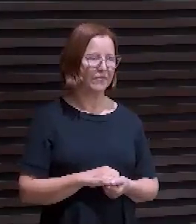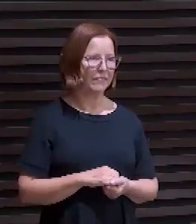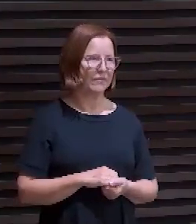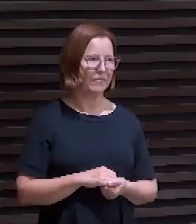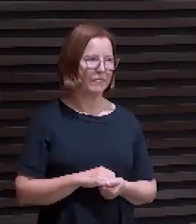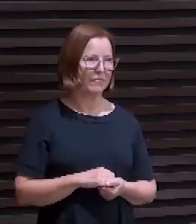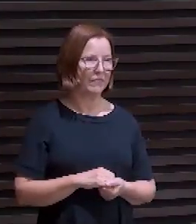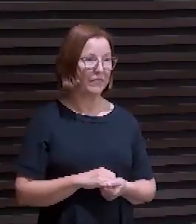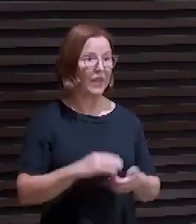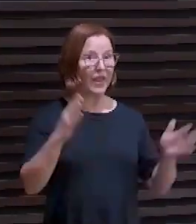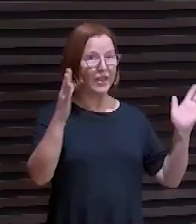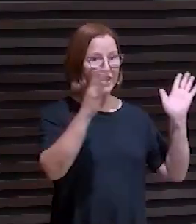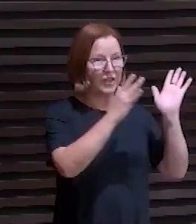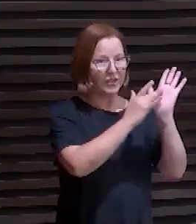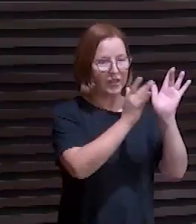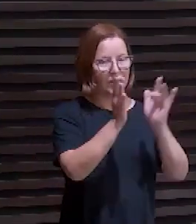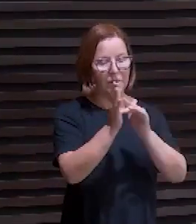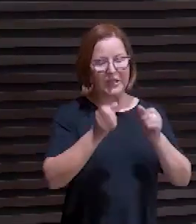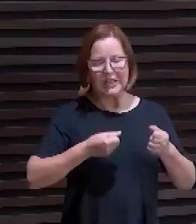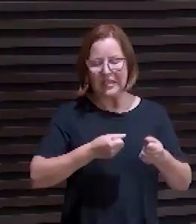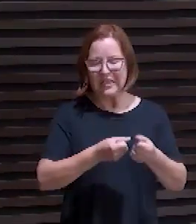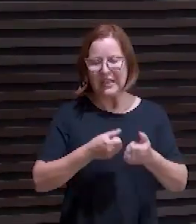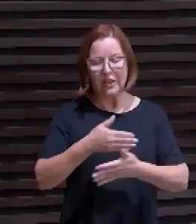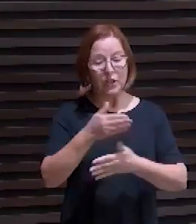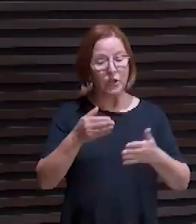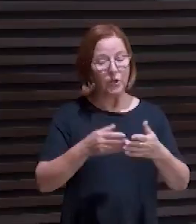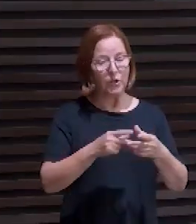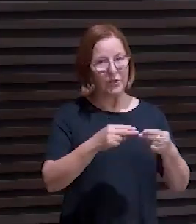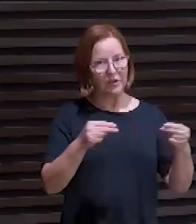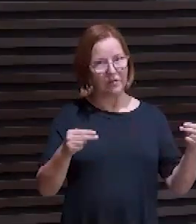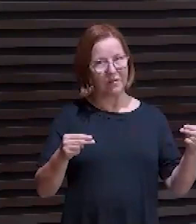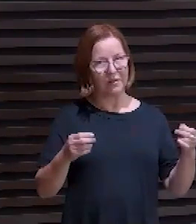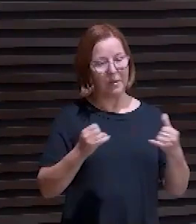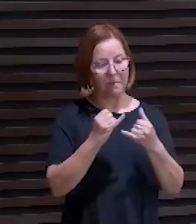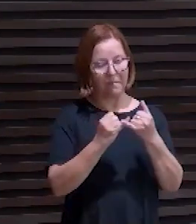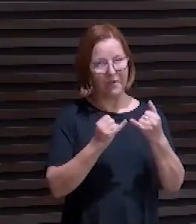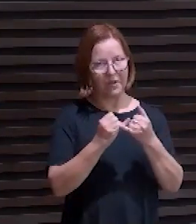Ele foi tentado em todas as coisas à nossa semelhança.